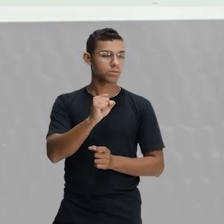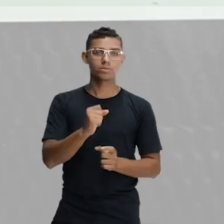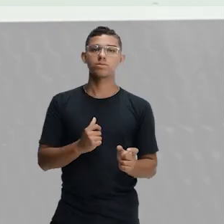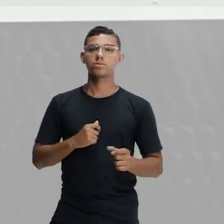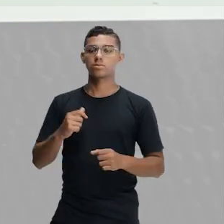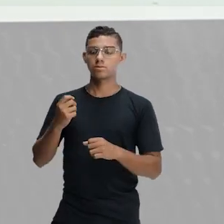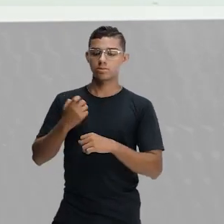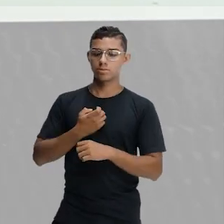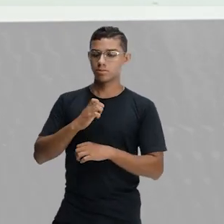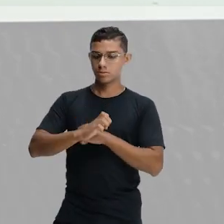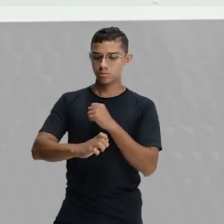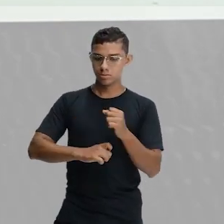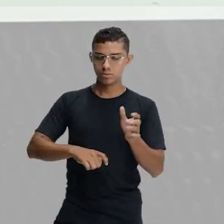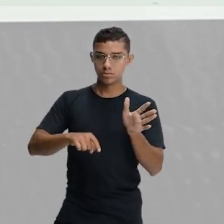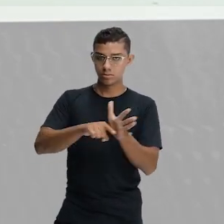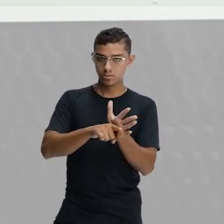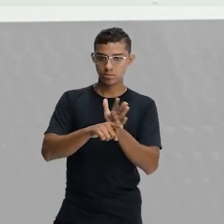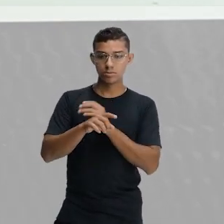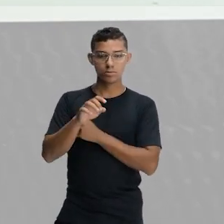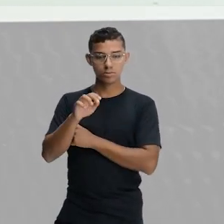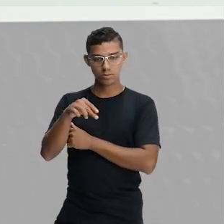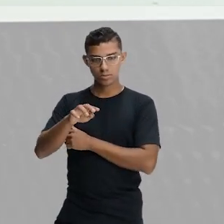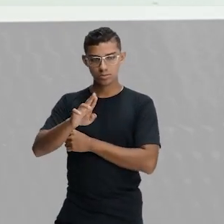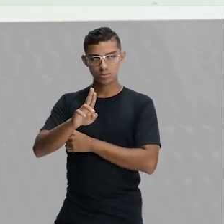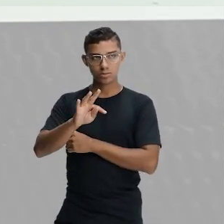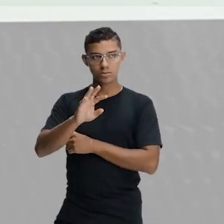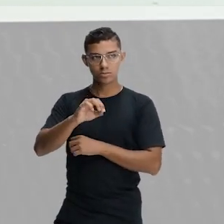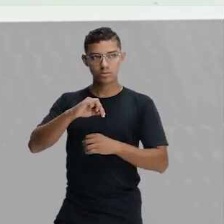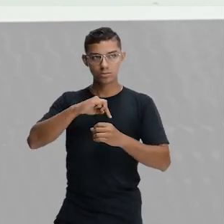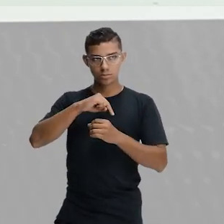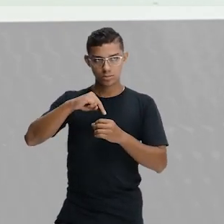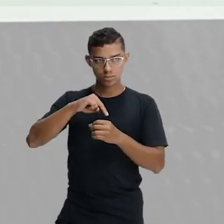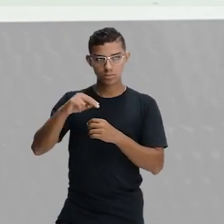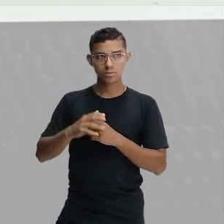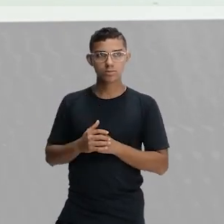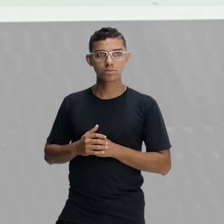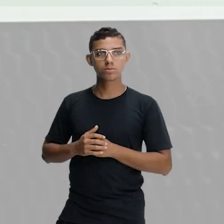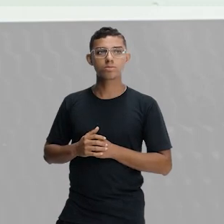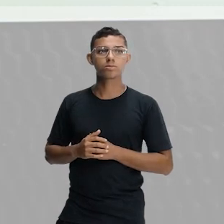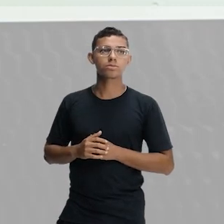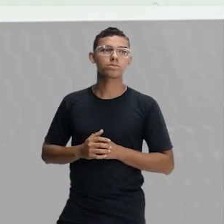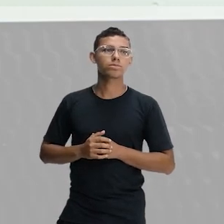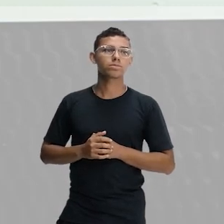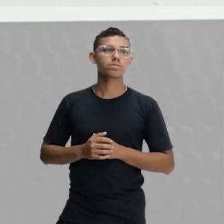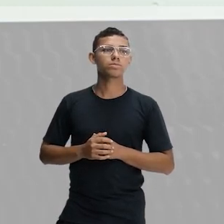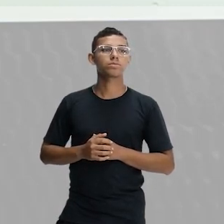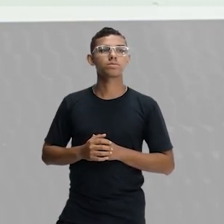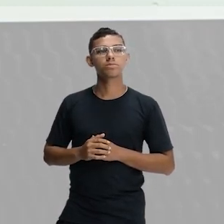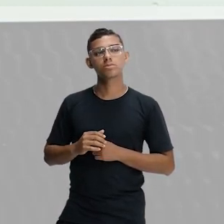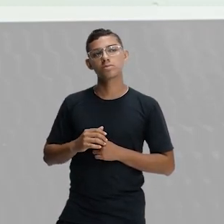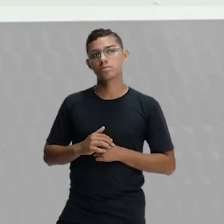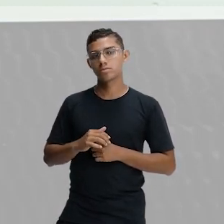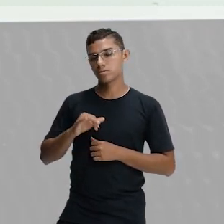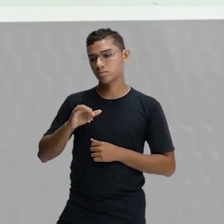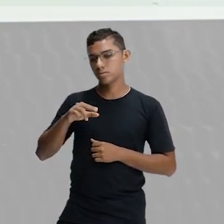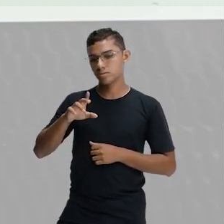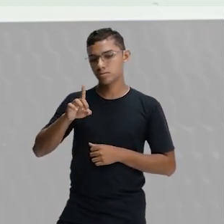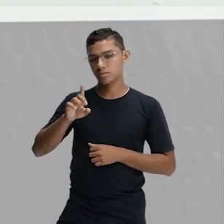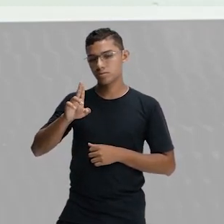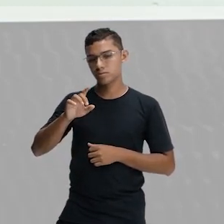Certo? Então, esse corpo indutor, ele é um corpo neutro. E o induzido, ele é um corpo carregado.